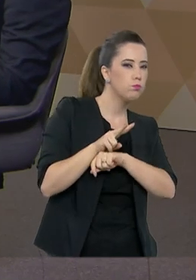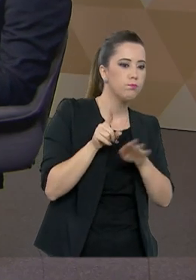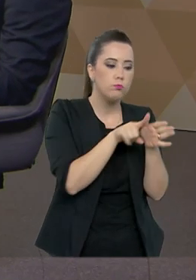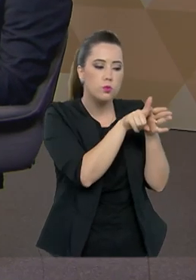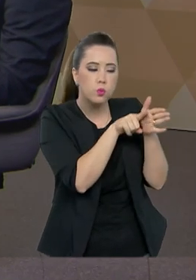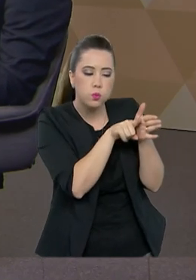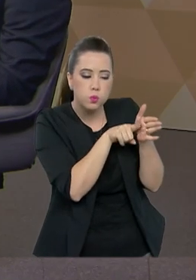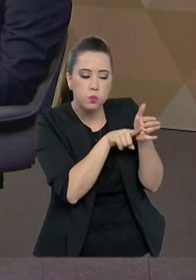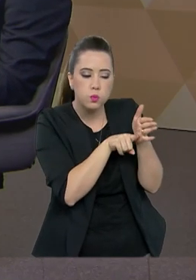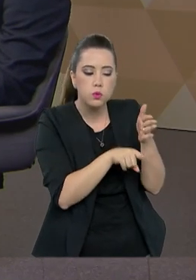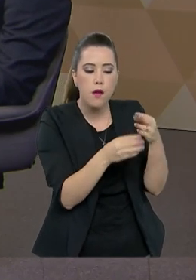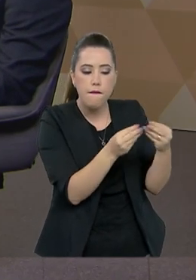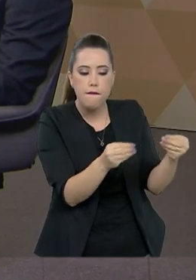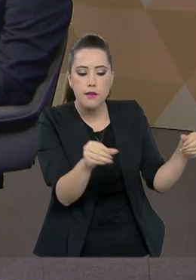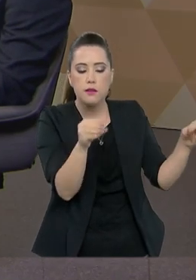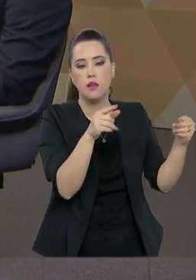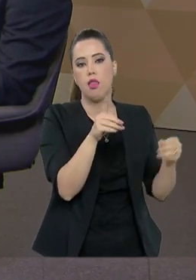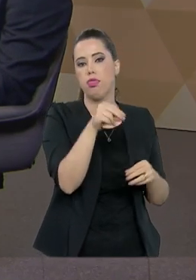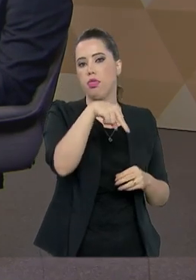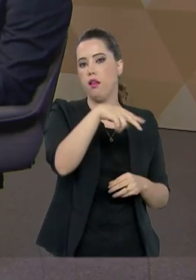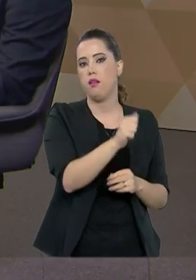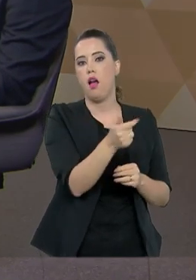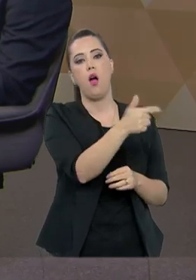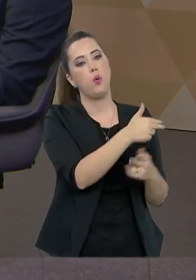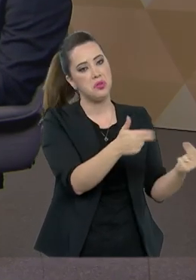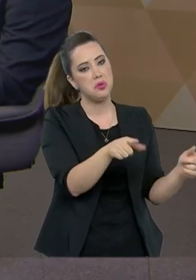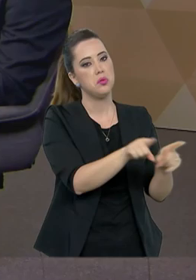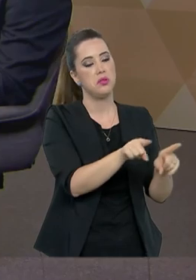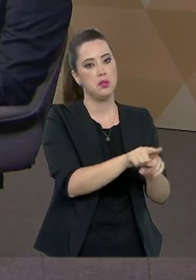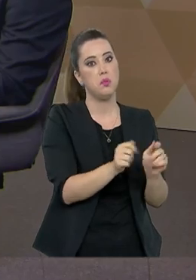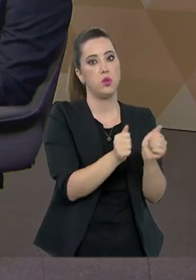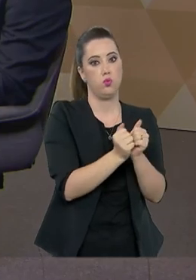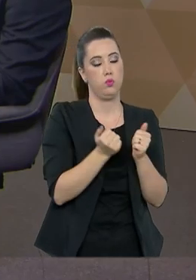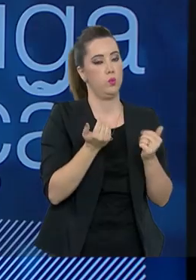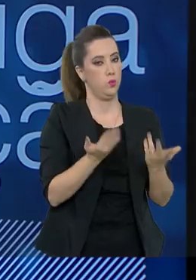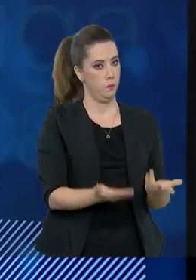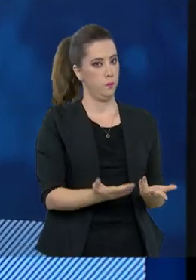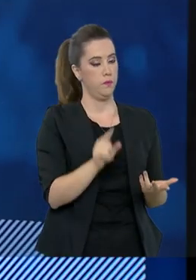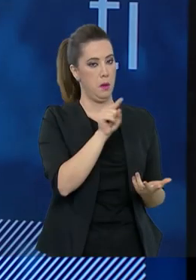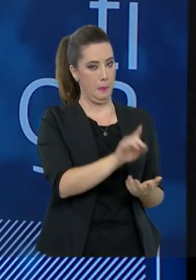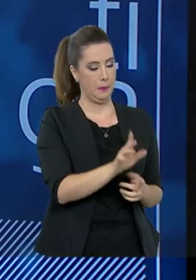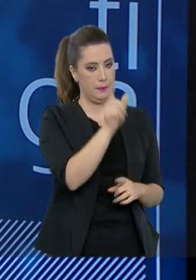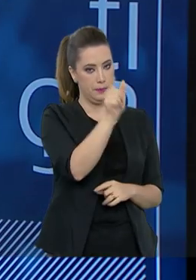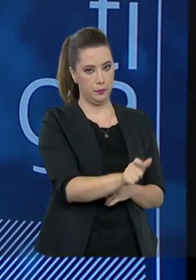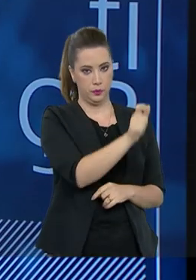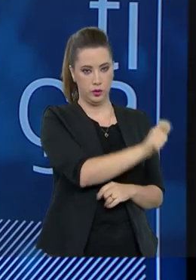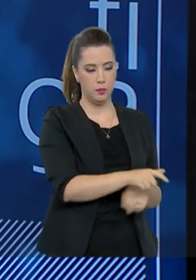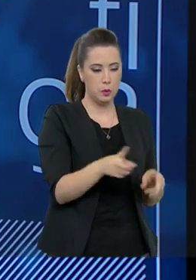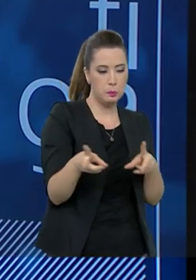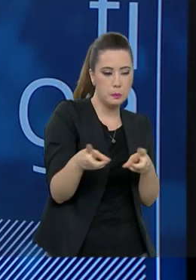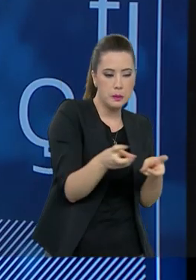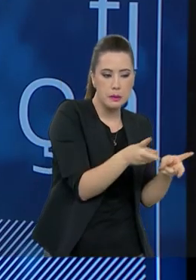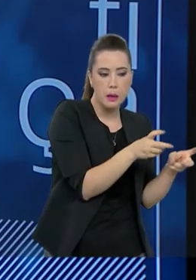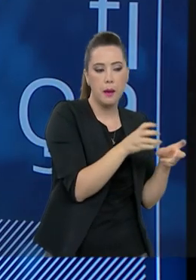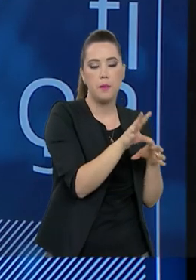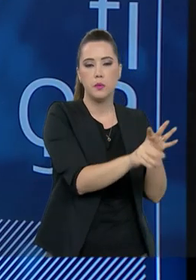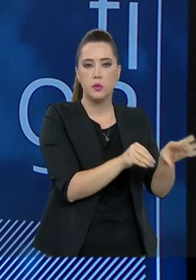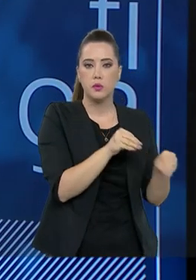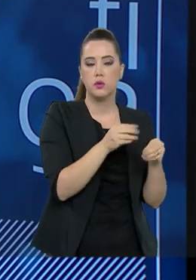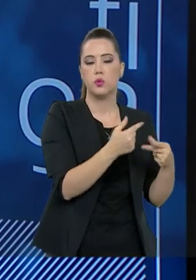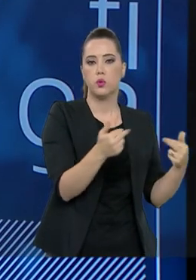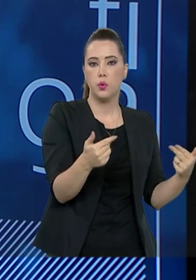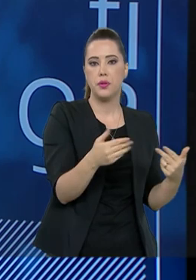local, verifica vários vestígios, não só o DNA, mas o perito também identifica e coleta o